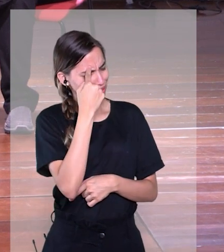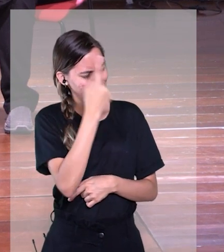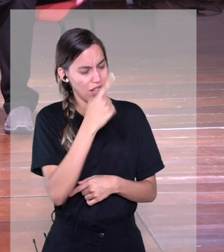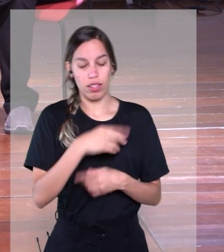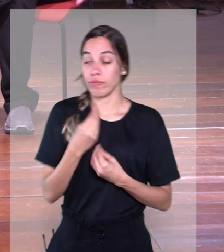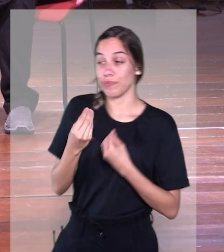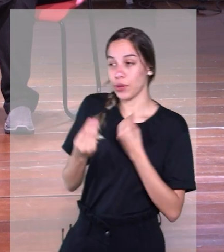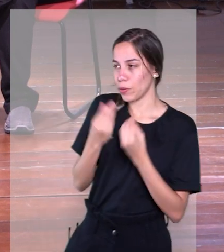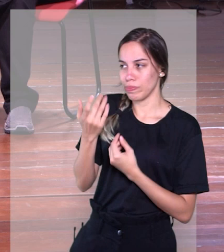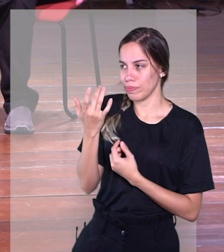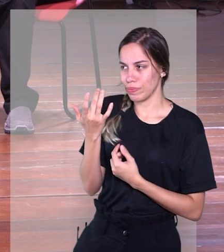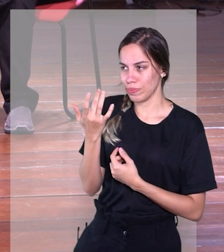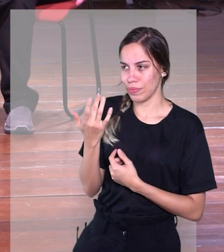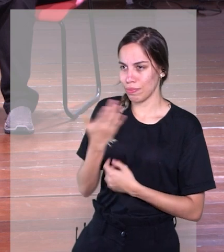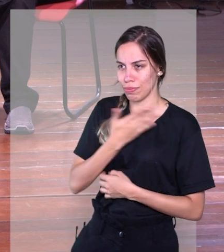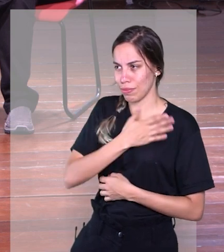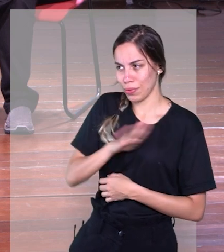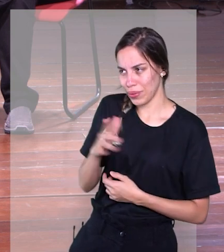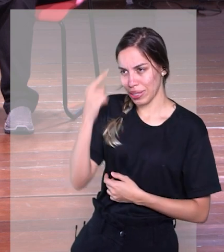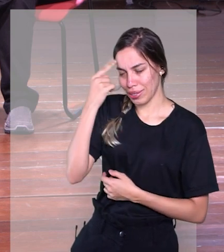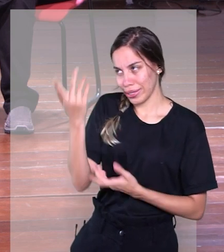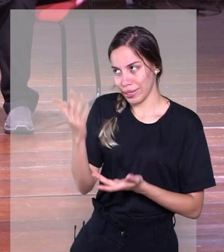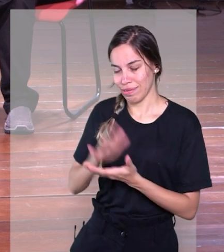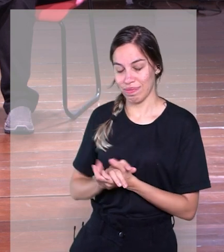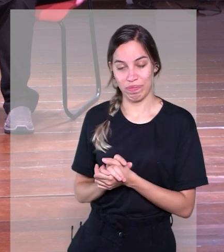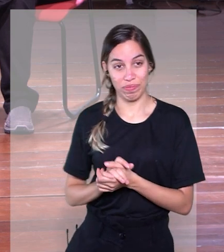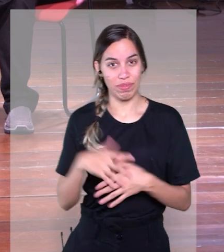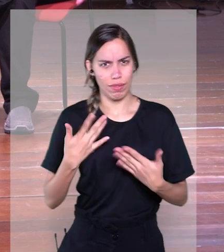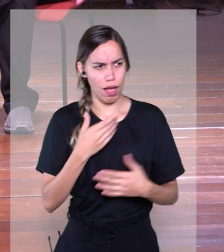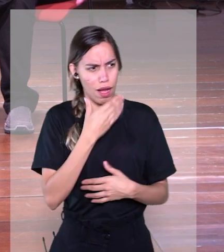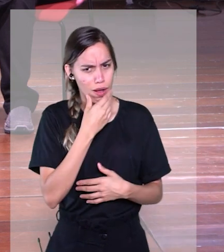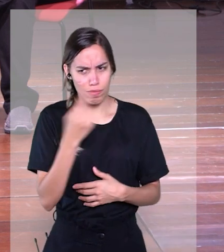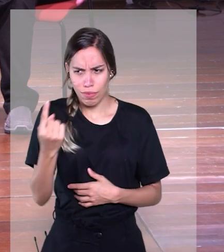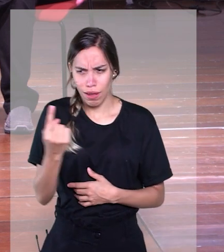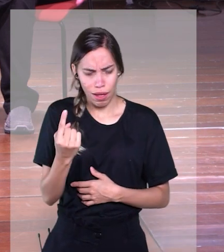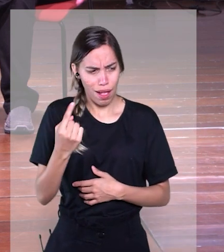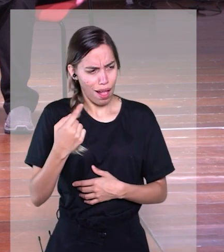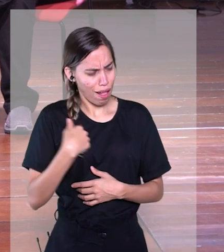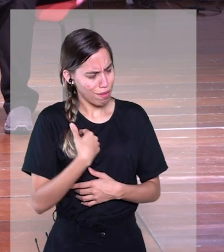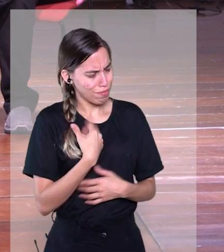da ideia, né? Deu um mergulho profundo no assunto, mergulhou na obra do Carlos e na própria